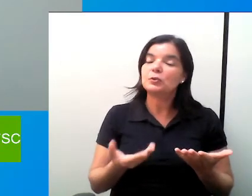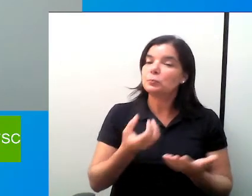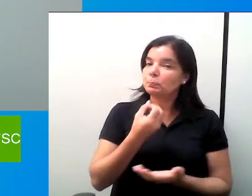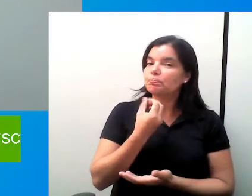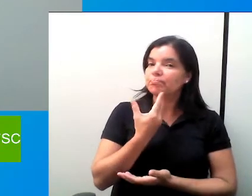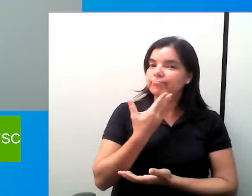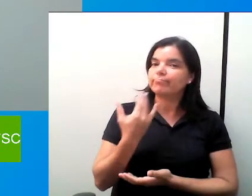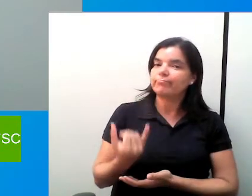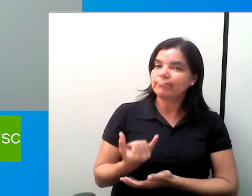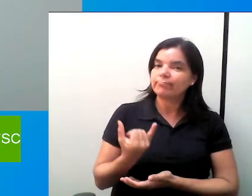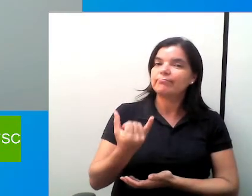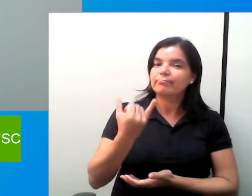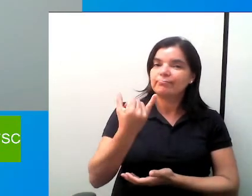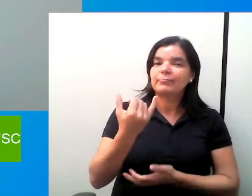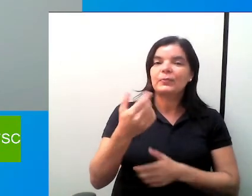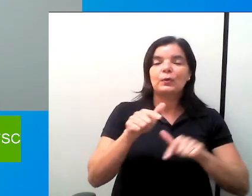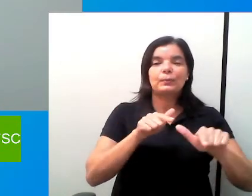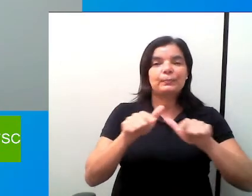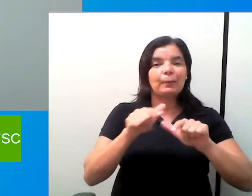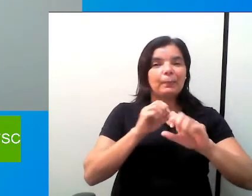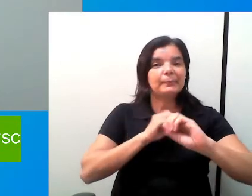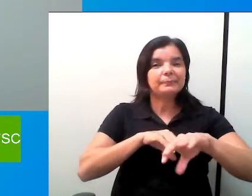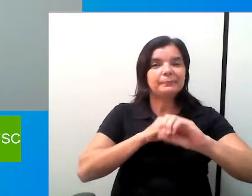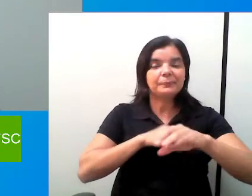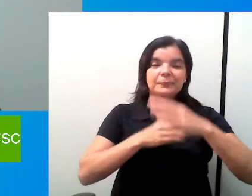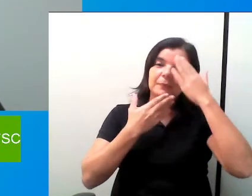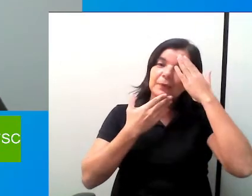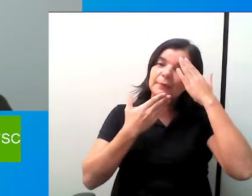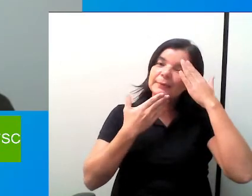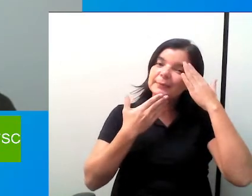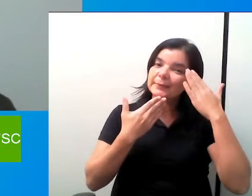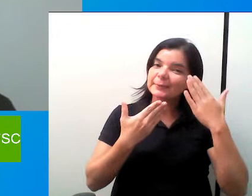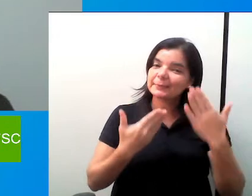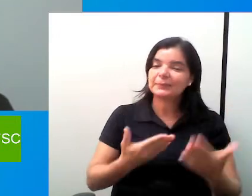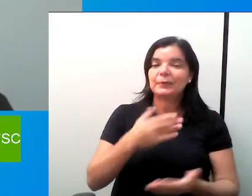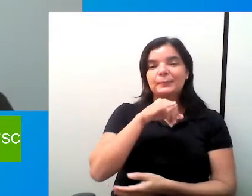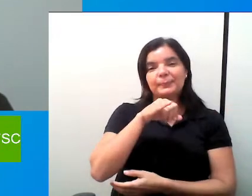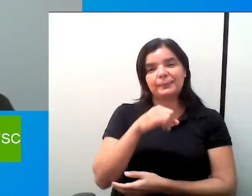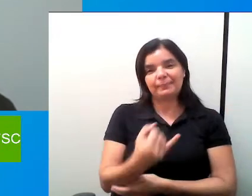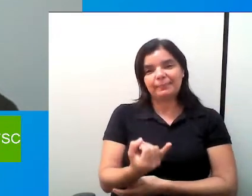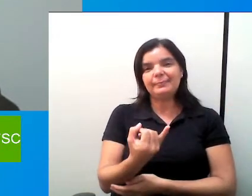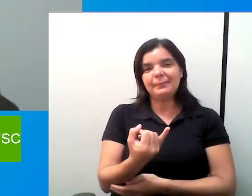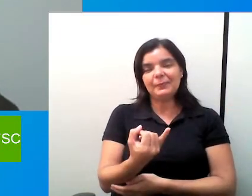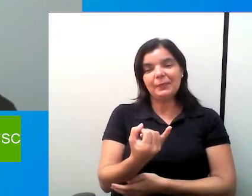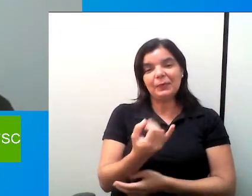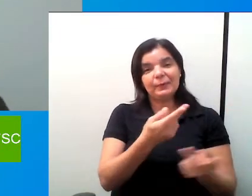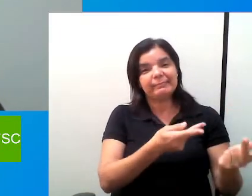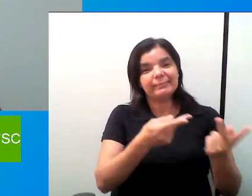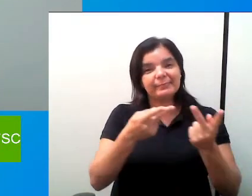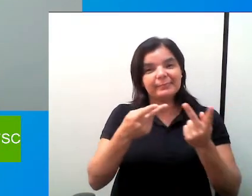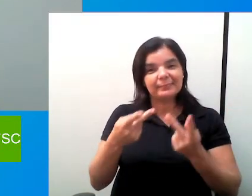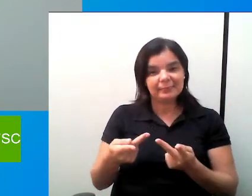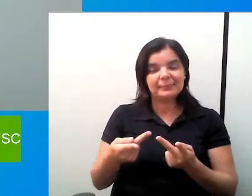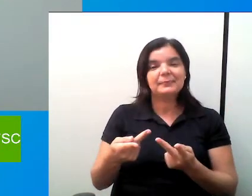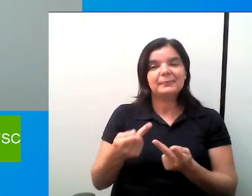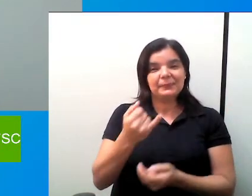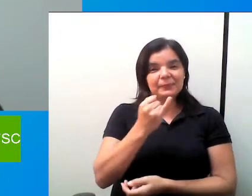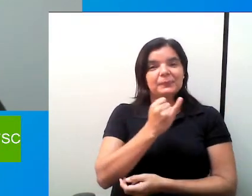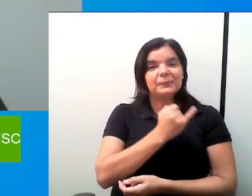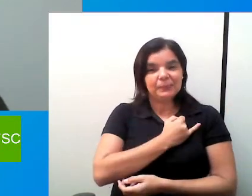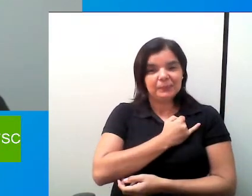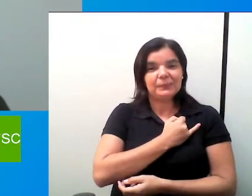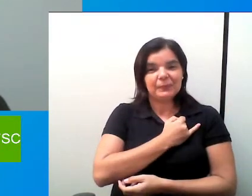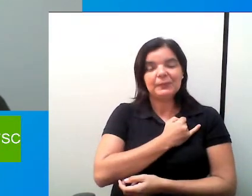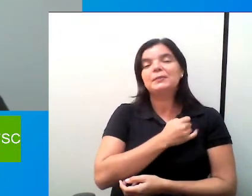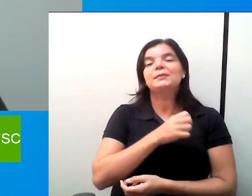gente tem de trabalhar com educação. Eu agradeço muito, tá, a oportunidade, o convite, né, em nome do Instituto Federal aqui de